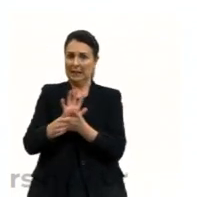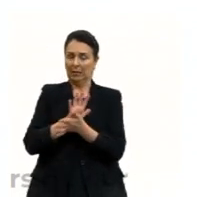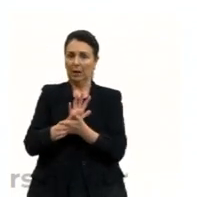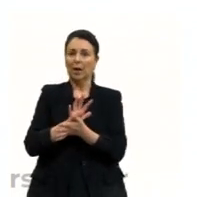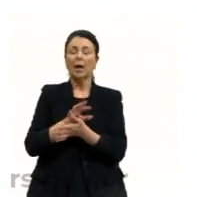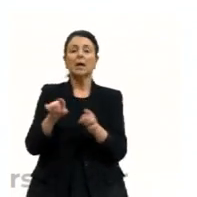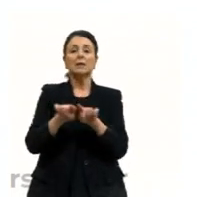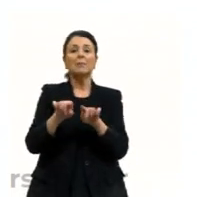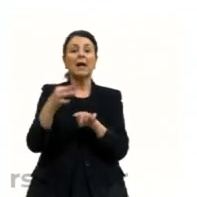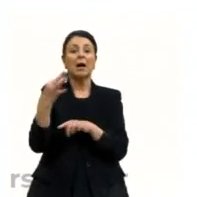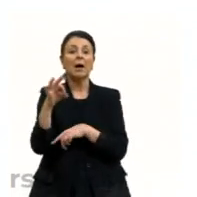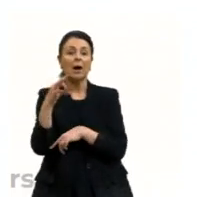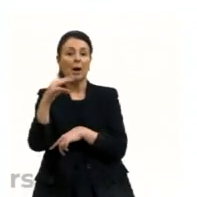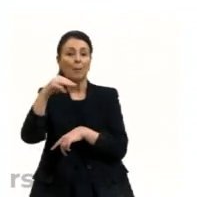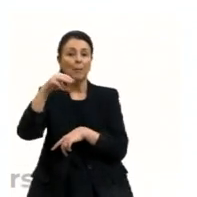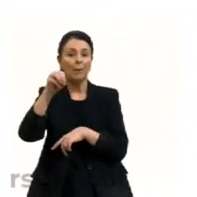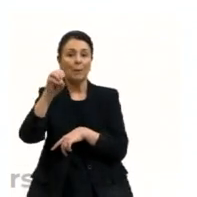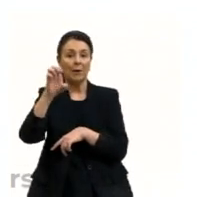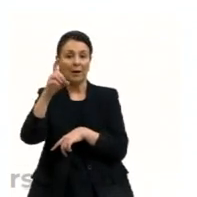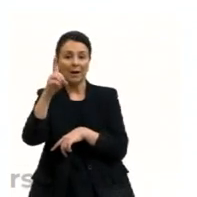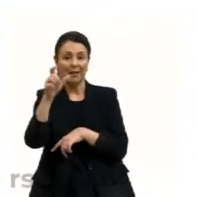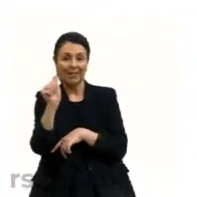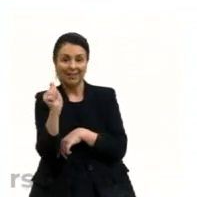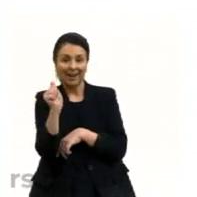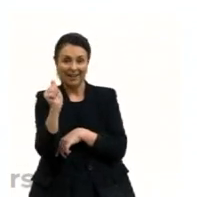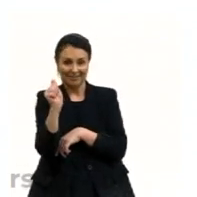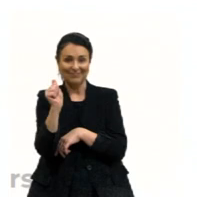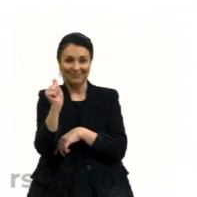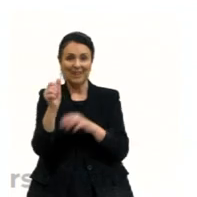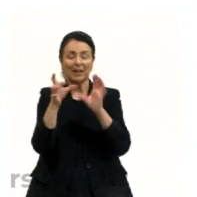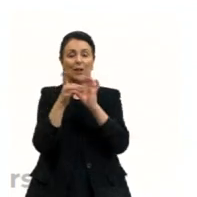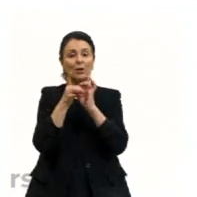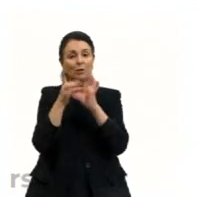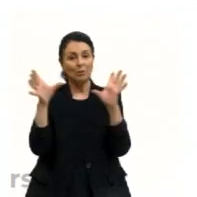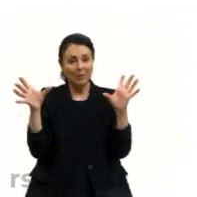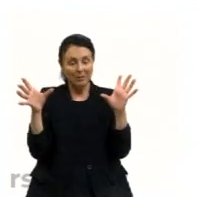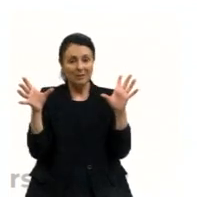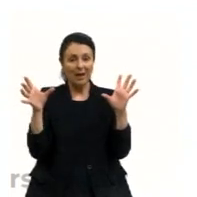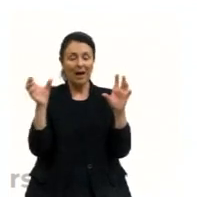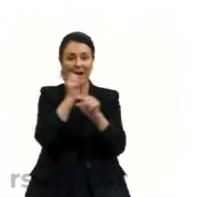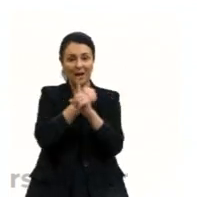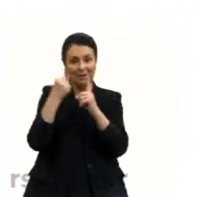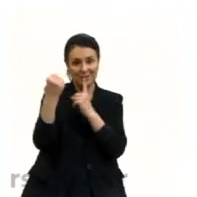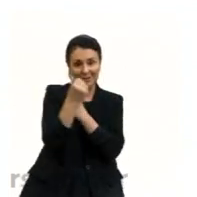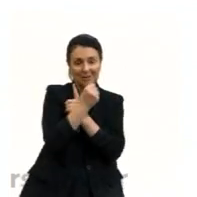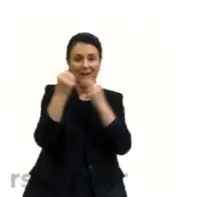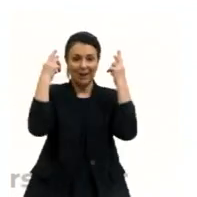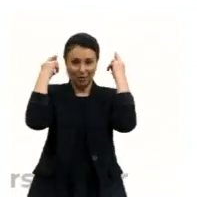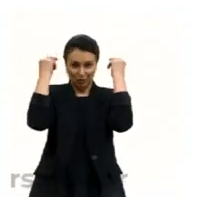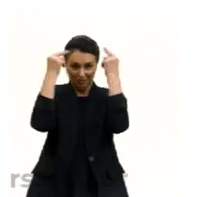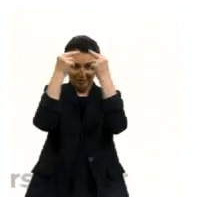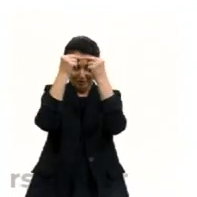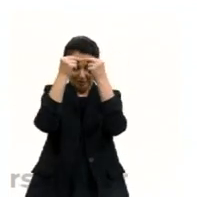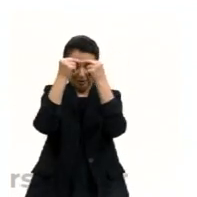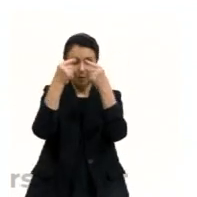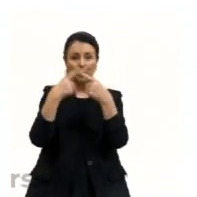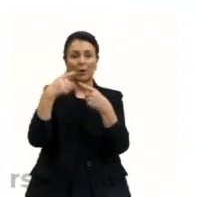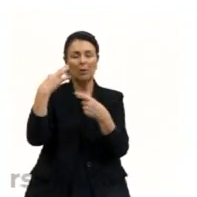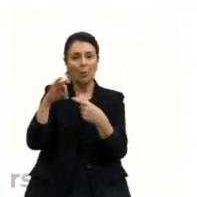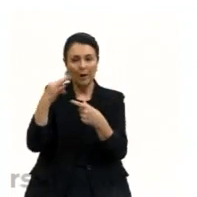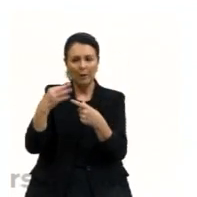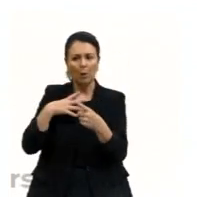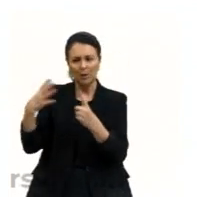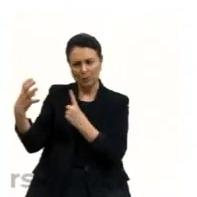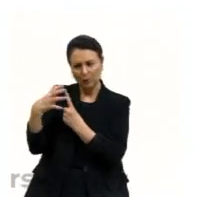vai democratizar a sua cidade grega Em uma sociedade que só Os Donos das terras é que tinha um poder quando a moeda começa a circular